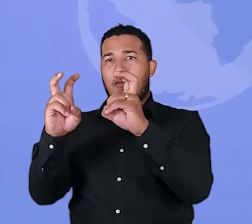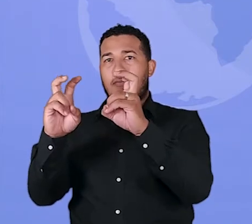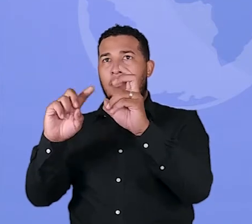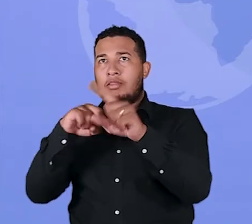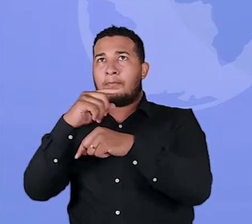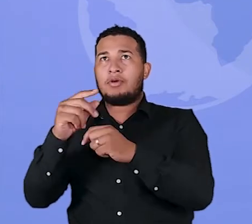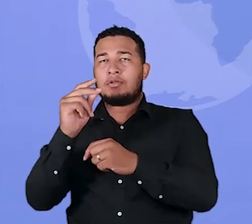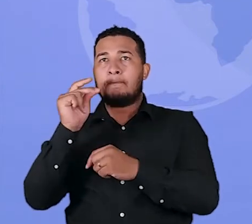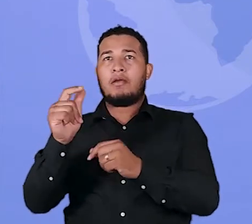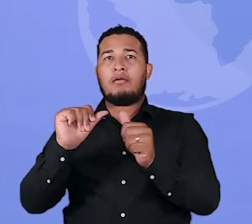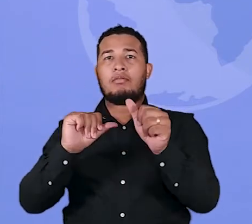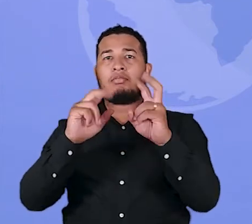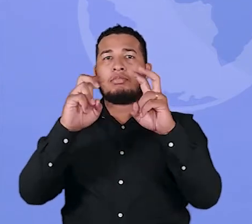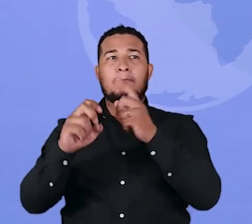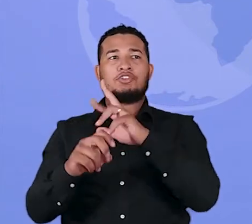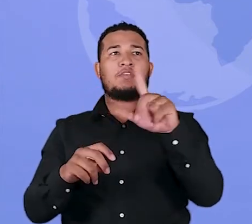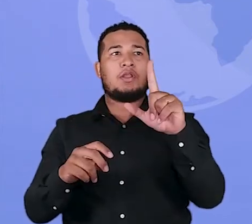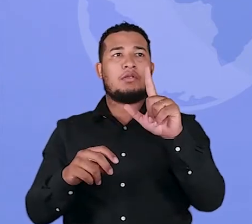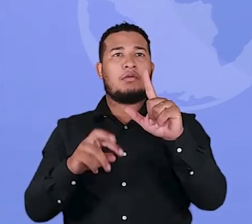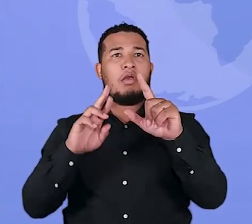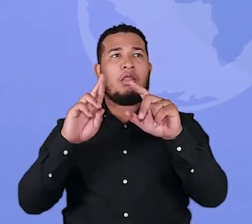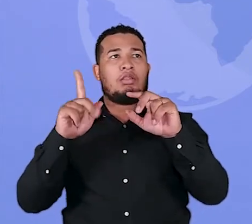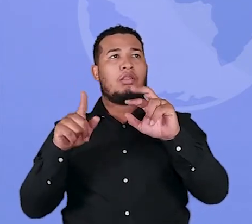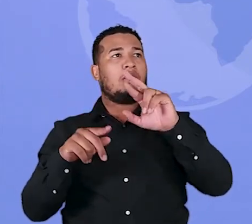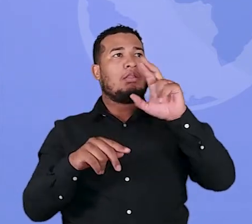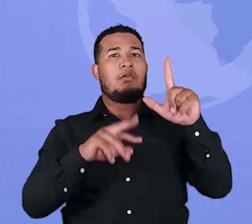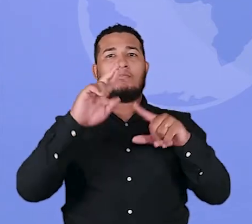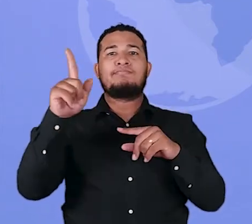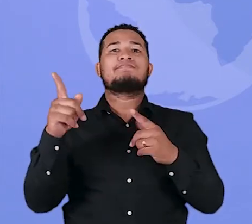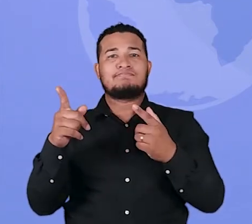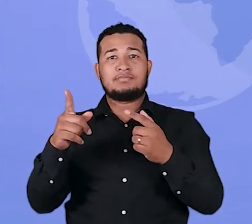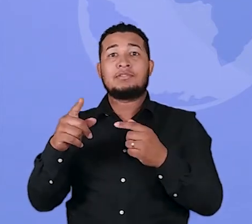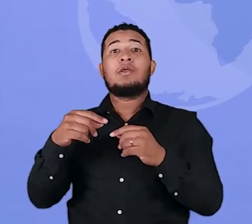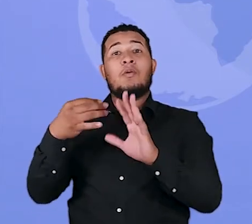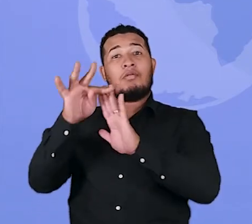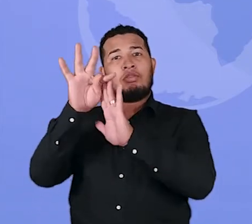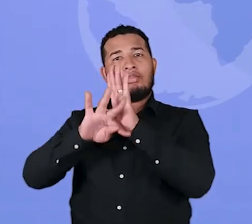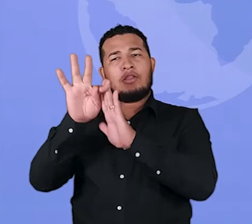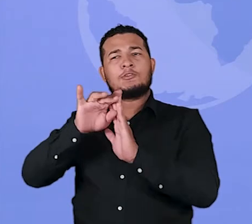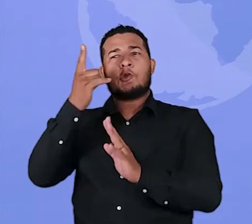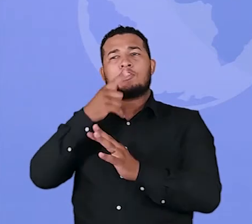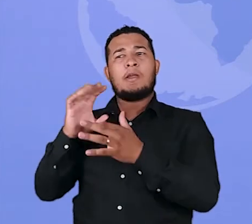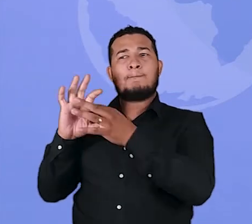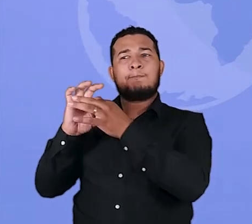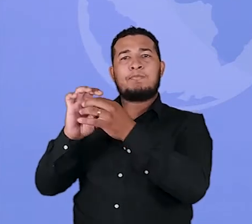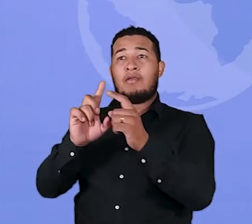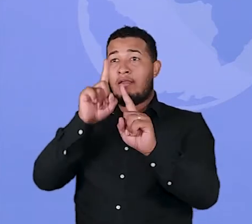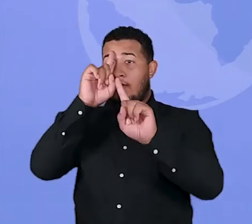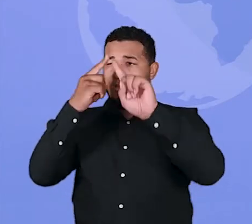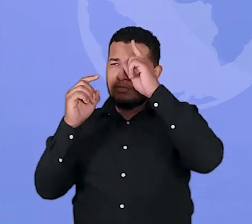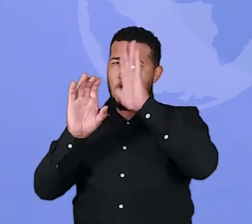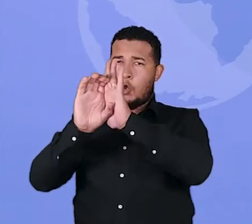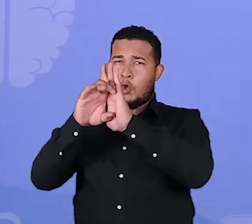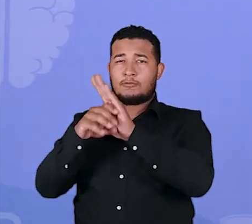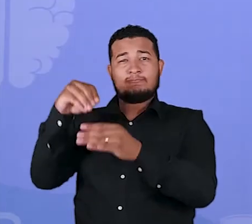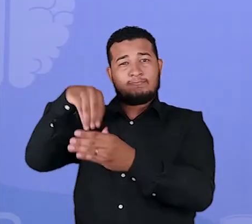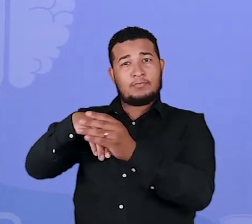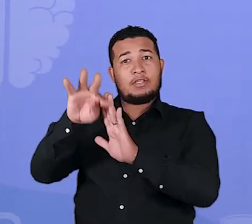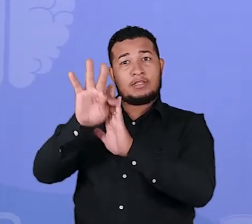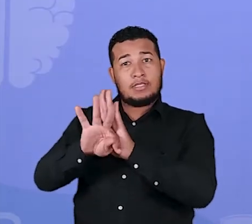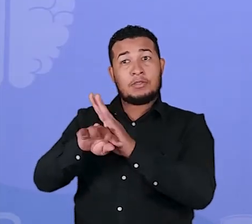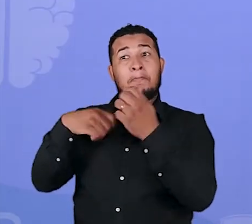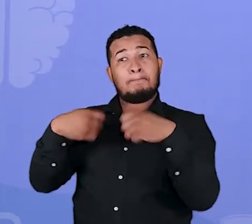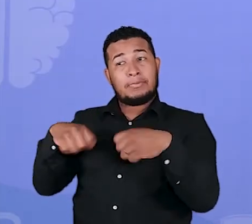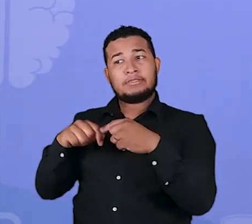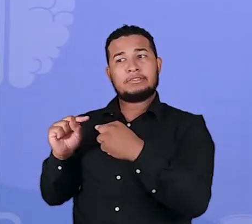outra coisa, você está fazendo um texto incoerente. Para um texto ser coerente, as ideias que ali estão precisam bater.